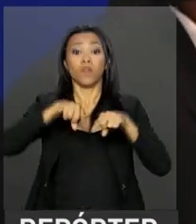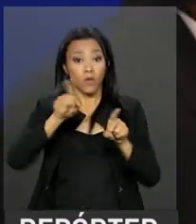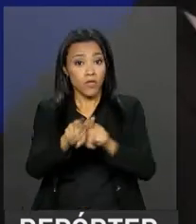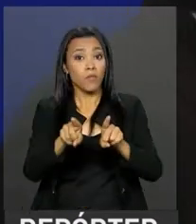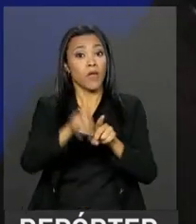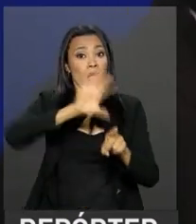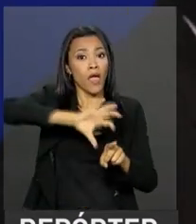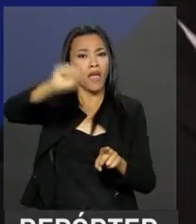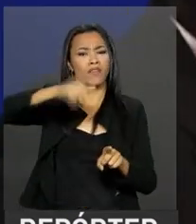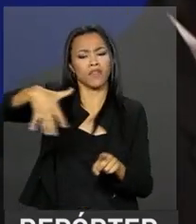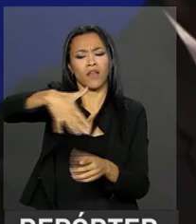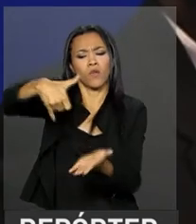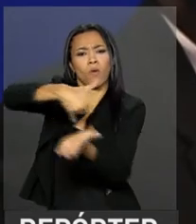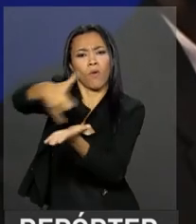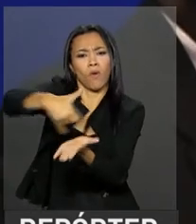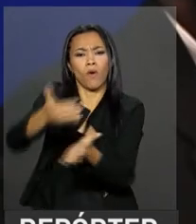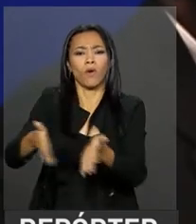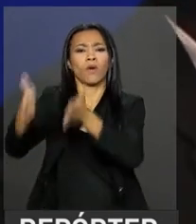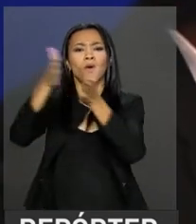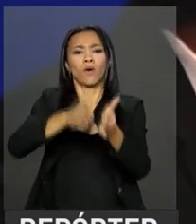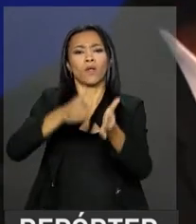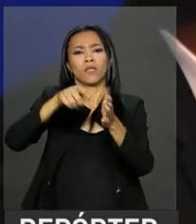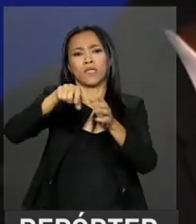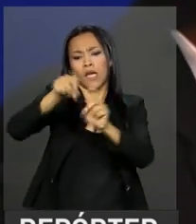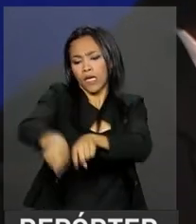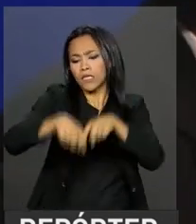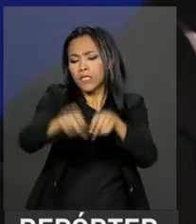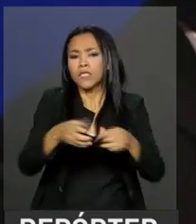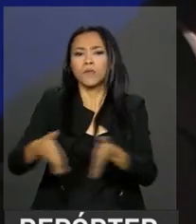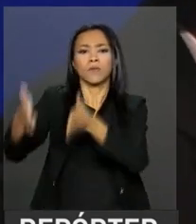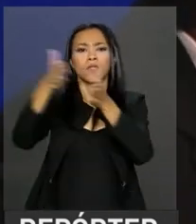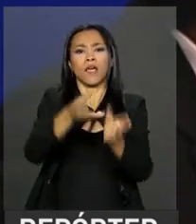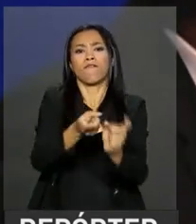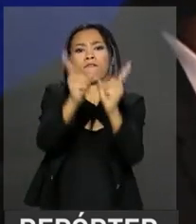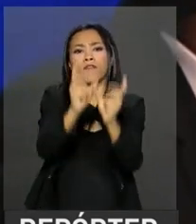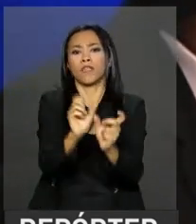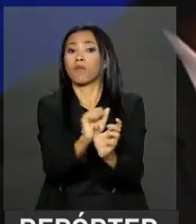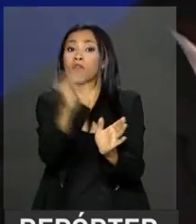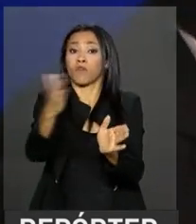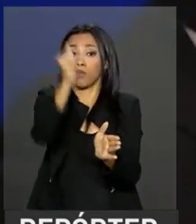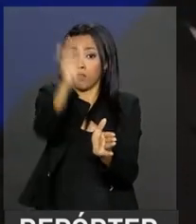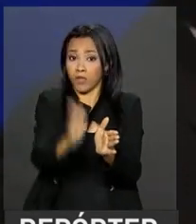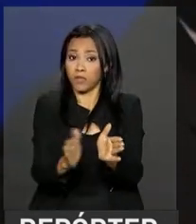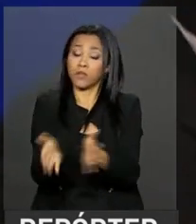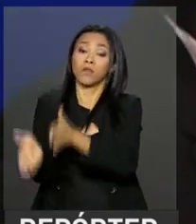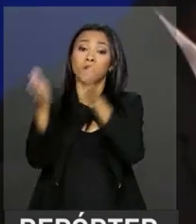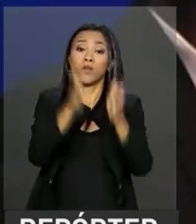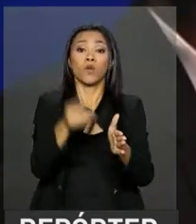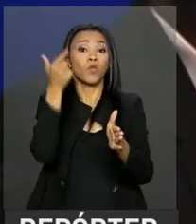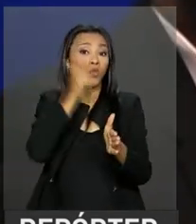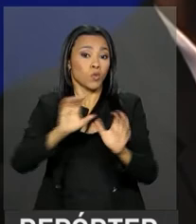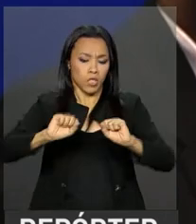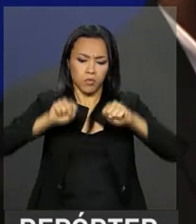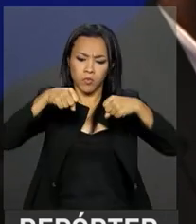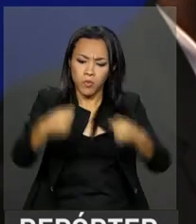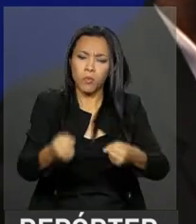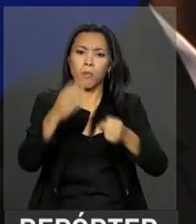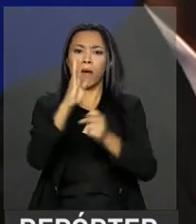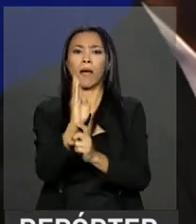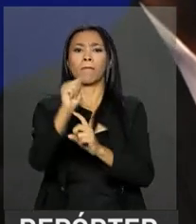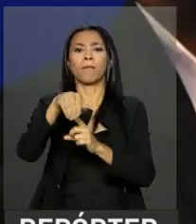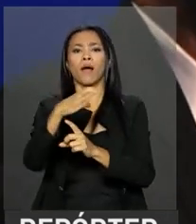na produção de óleo, na produção agrícola, nas exportações, recuperamos a nossa balança comercial, tivemos nos